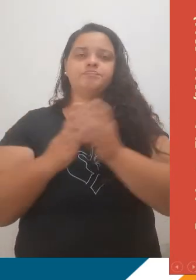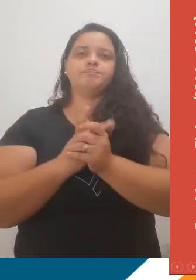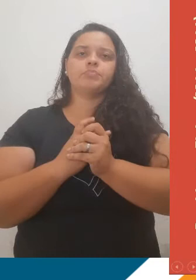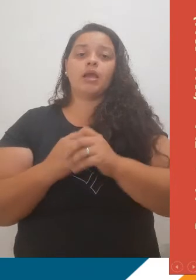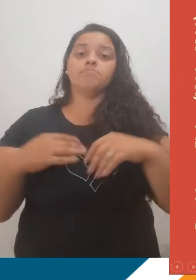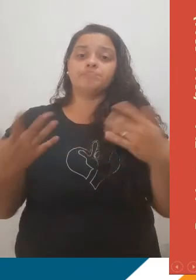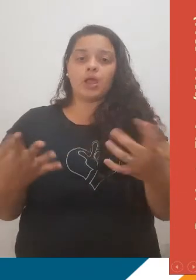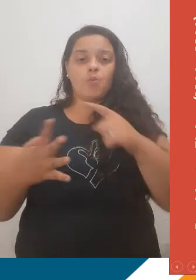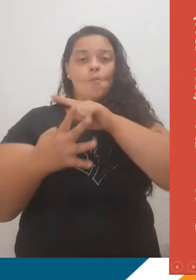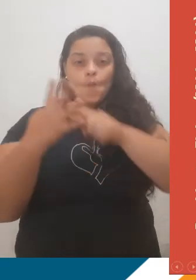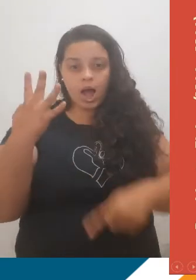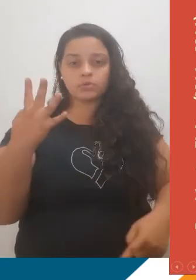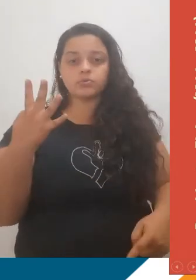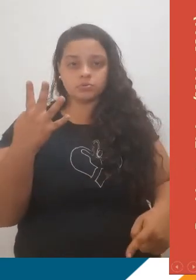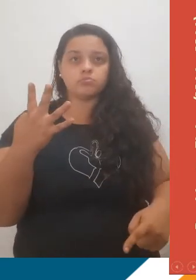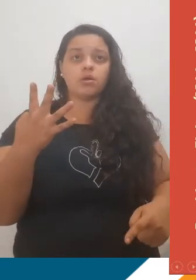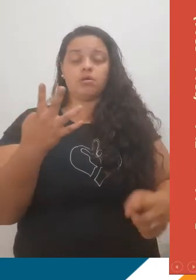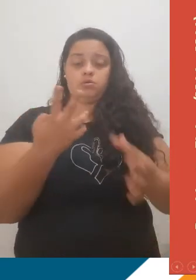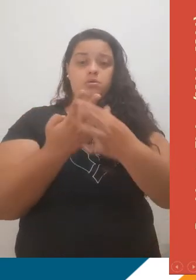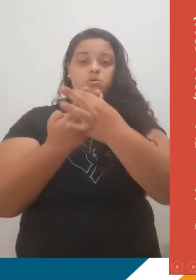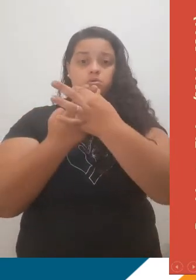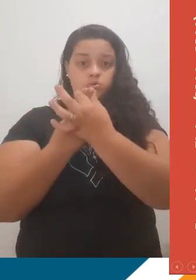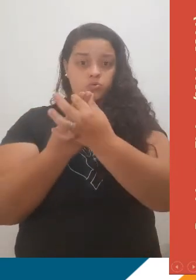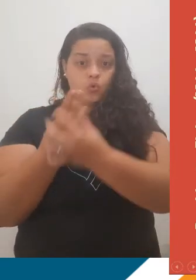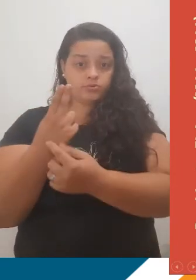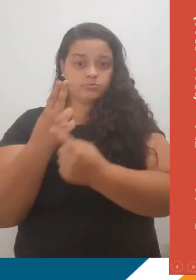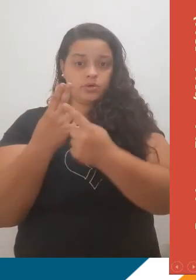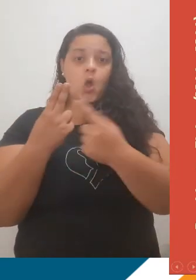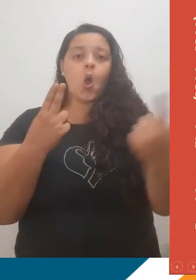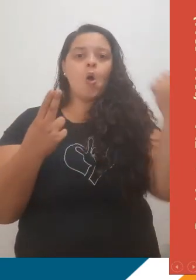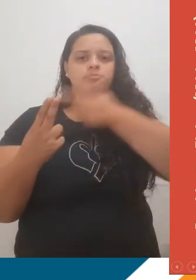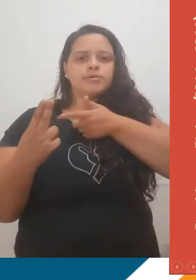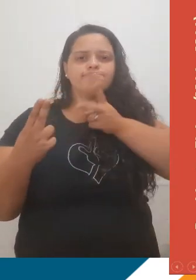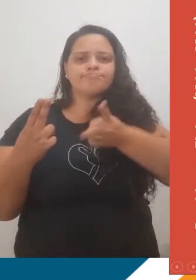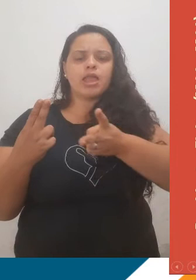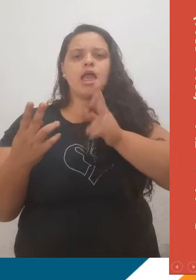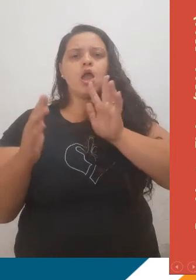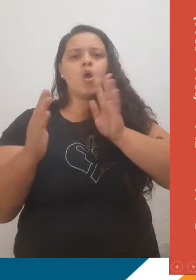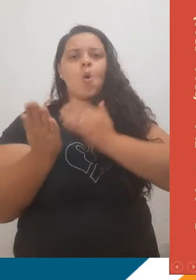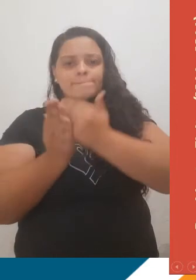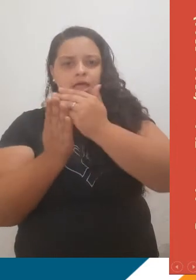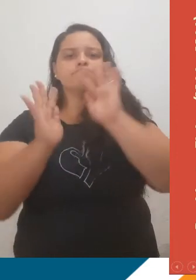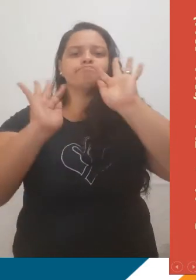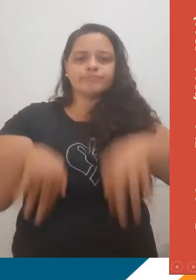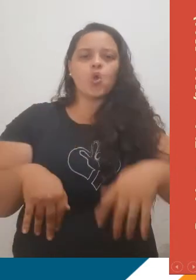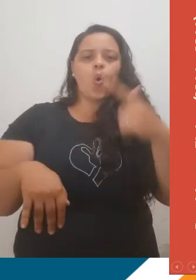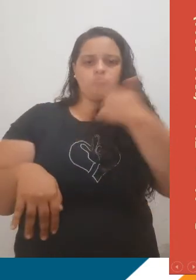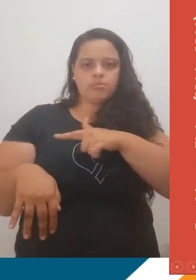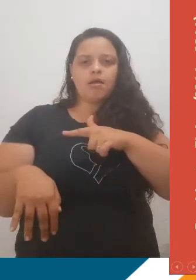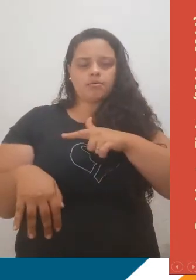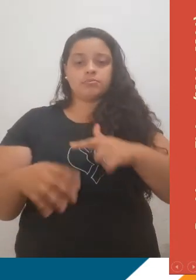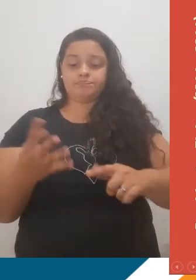Sendo que, desses 4 presidentes eleitos, a gente só tem 2 que conseguem concluir o seu mandato, que são o Dutra e o